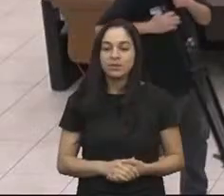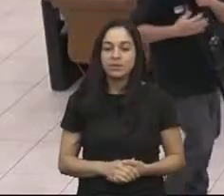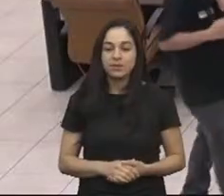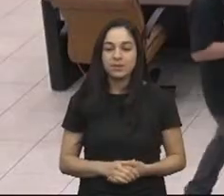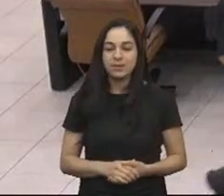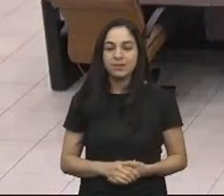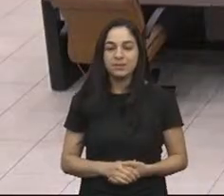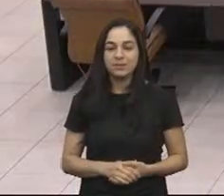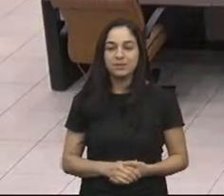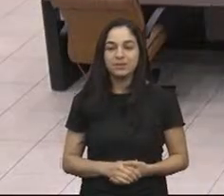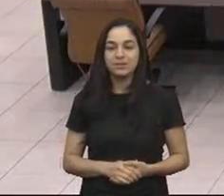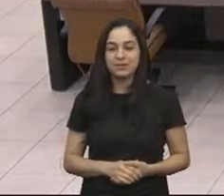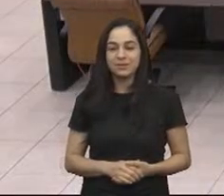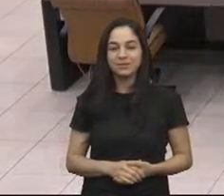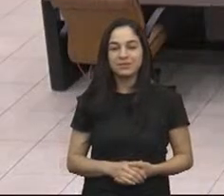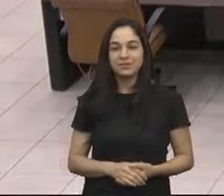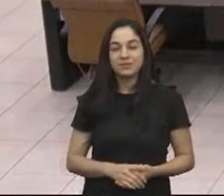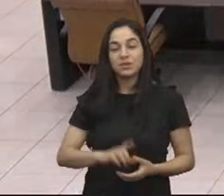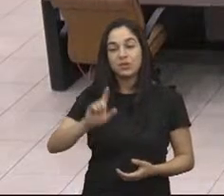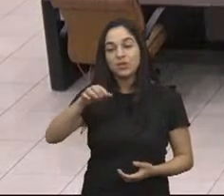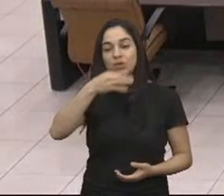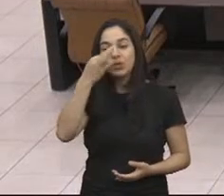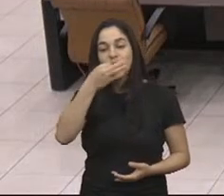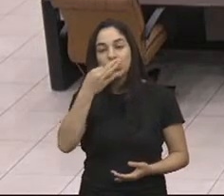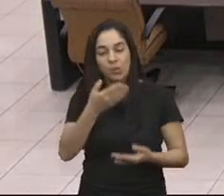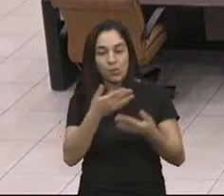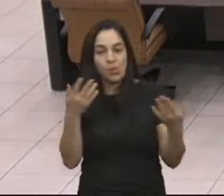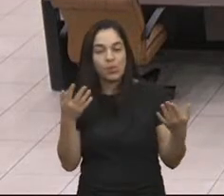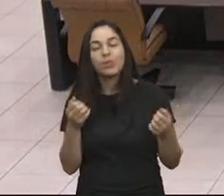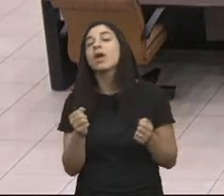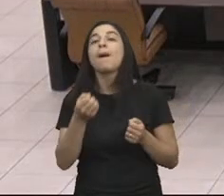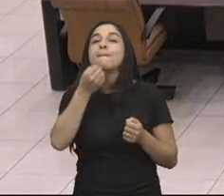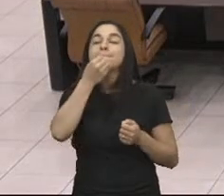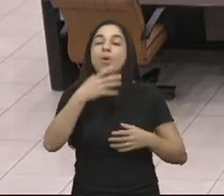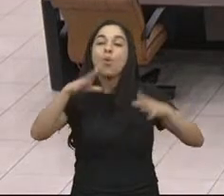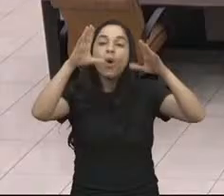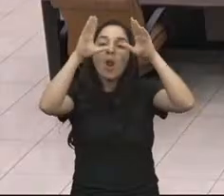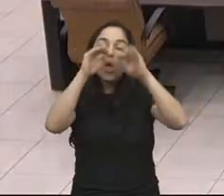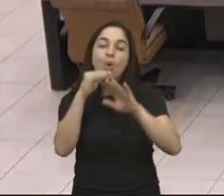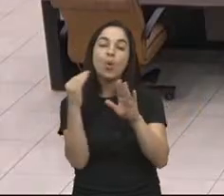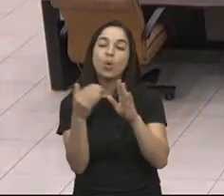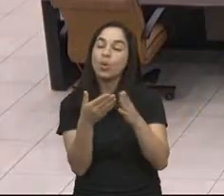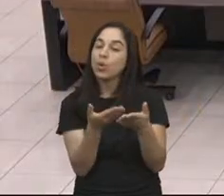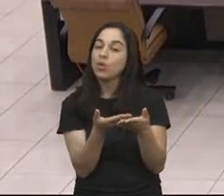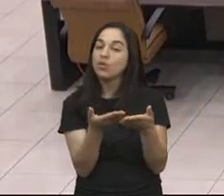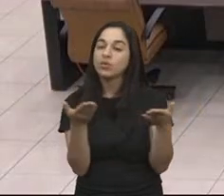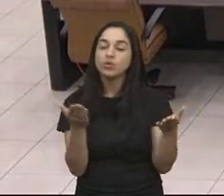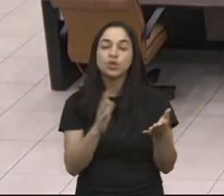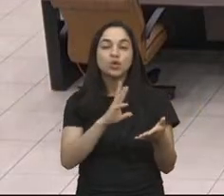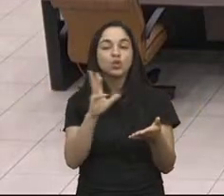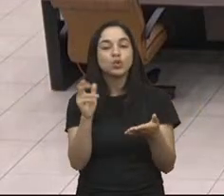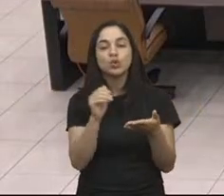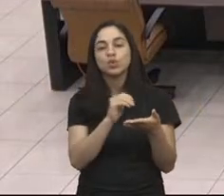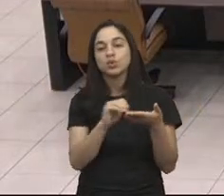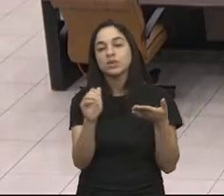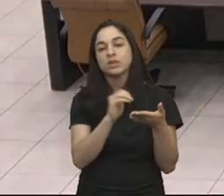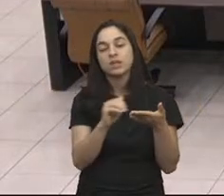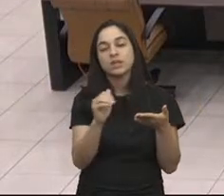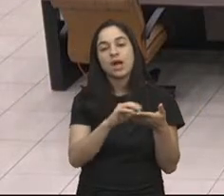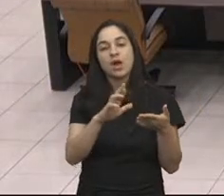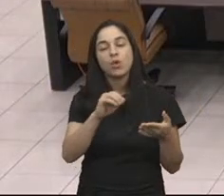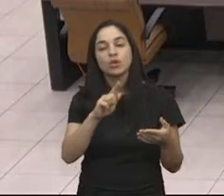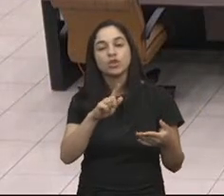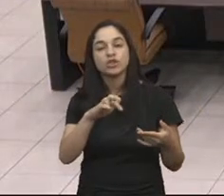Próximo vereador. Uma boa noite a todos os presentes, todos os secretários, Rogério Costa Manso,